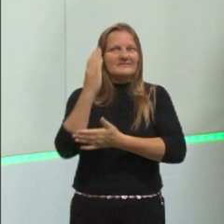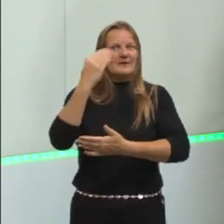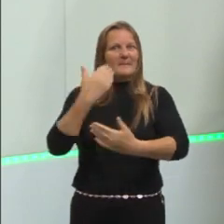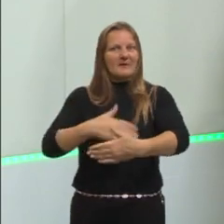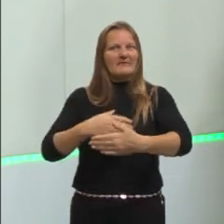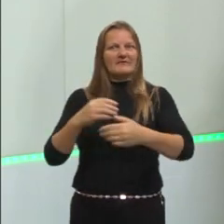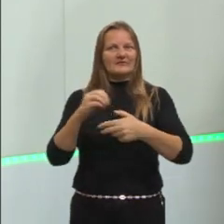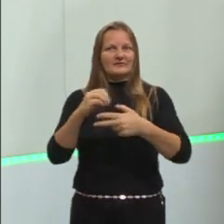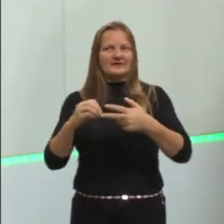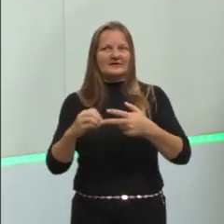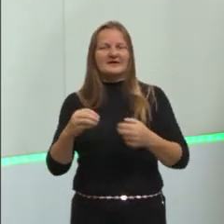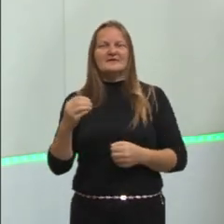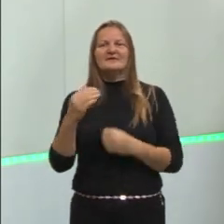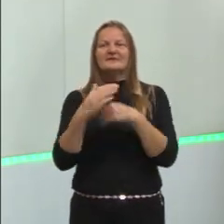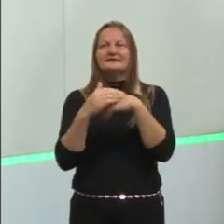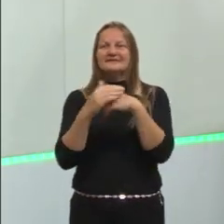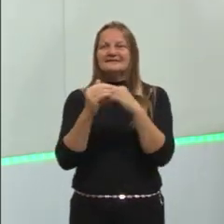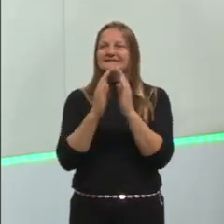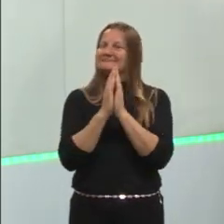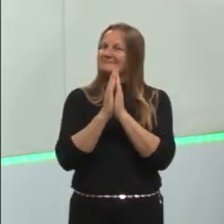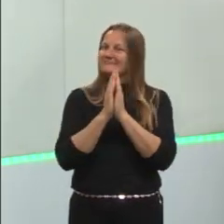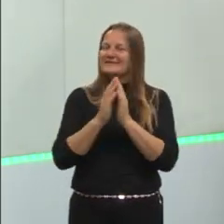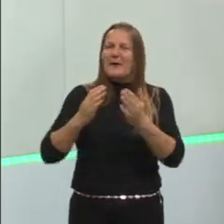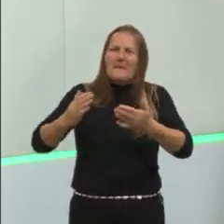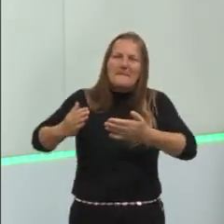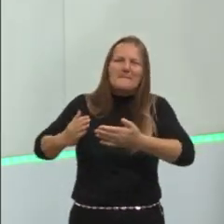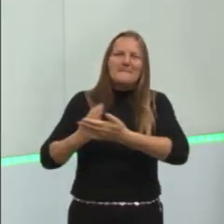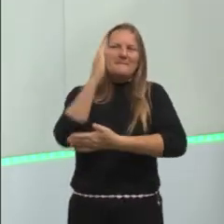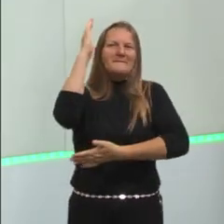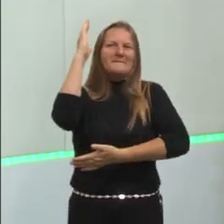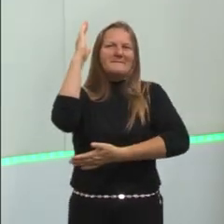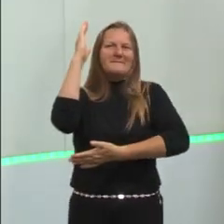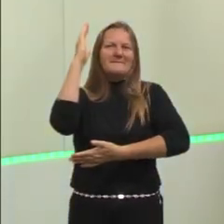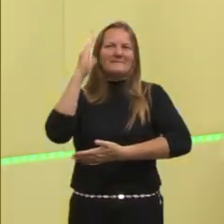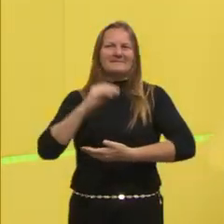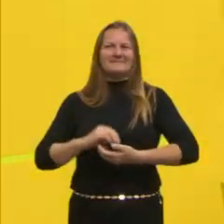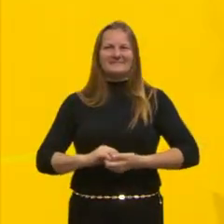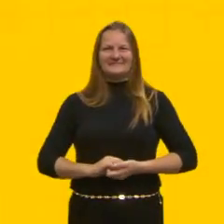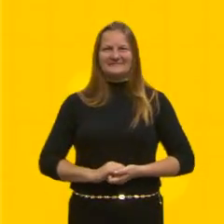prova do Enem gratidão gente partiu passar